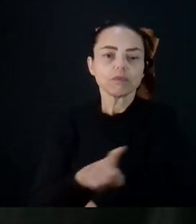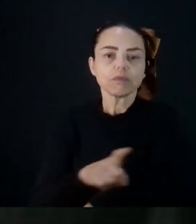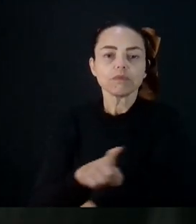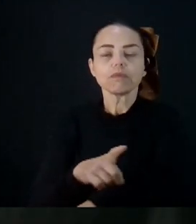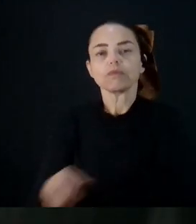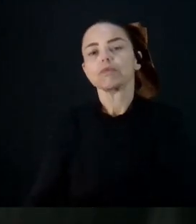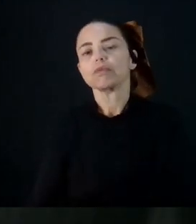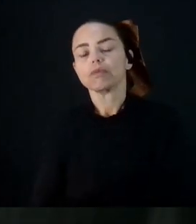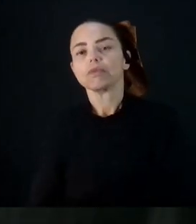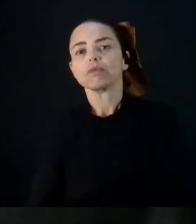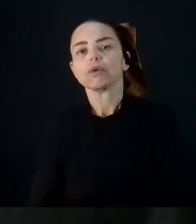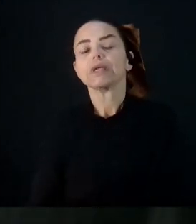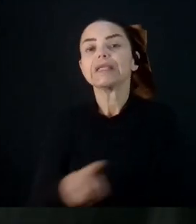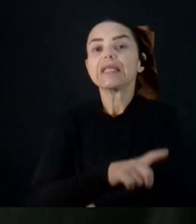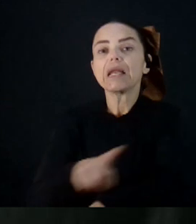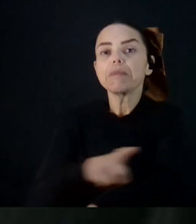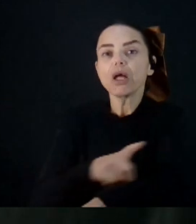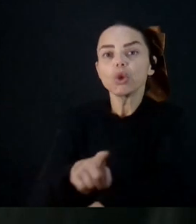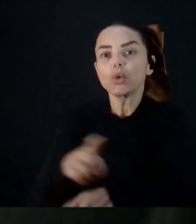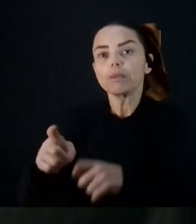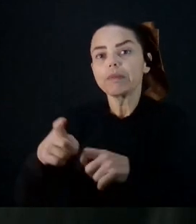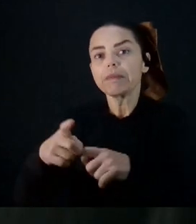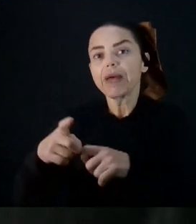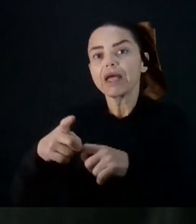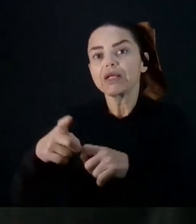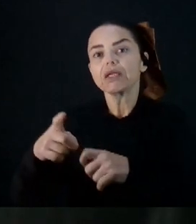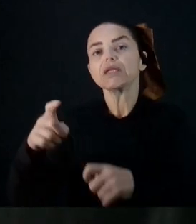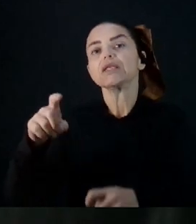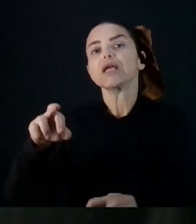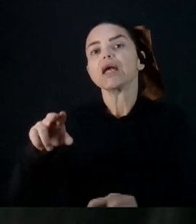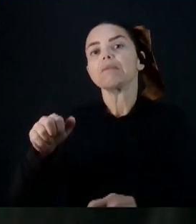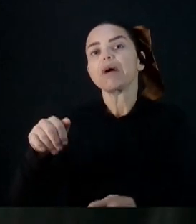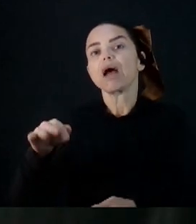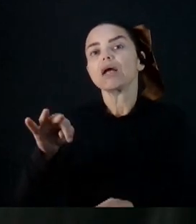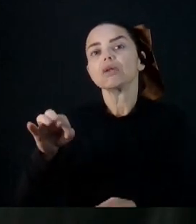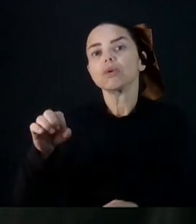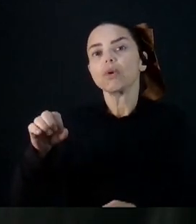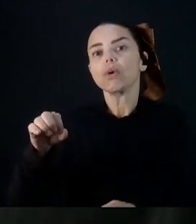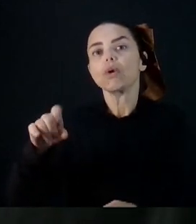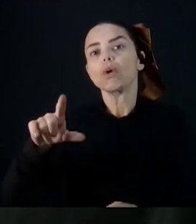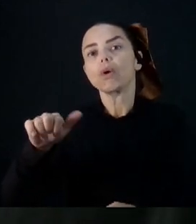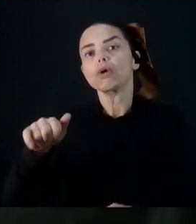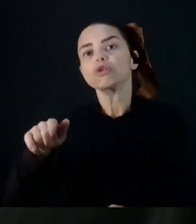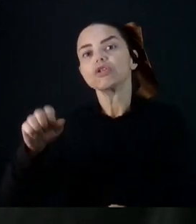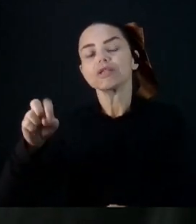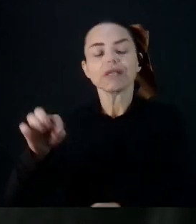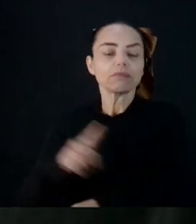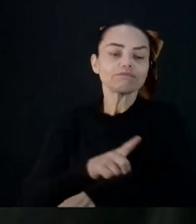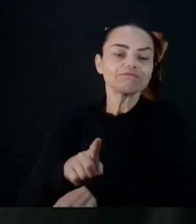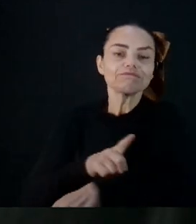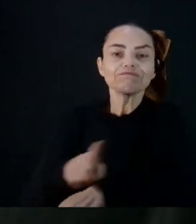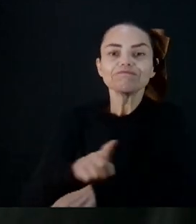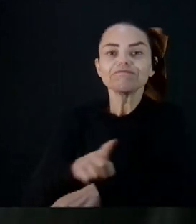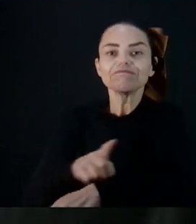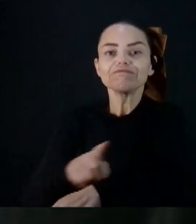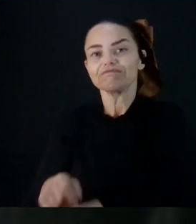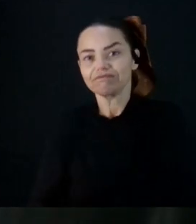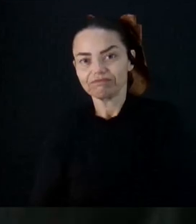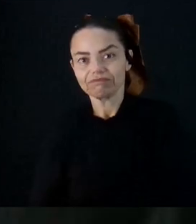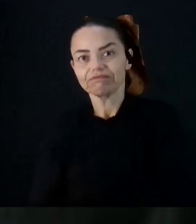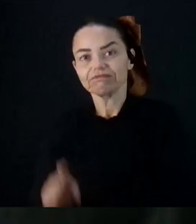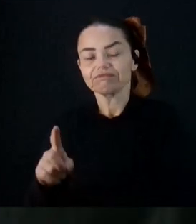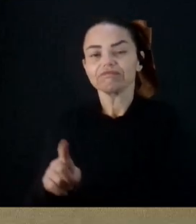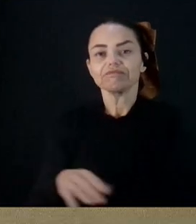Assim, a primeira consulta da minha criança no dermato. Por quê? Para quê e a partir de quando?